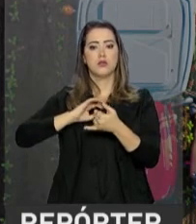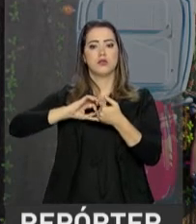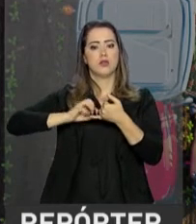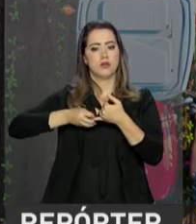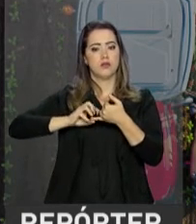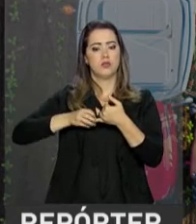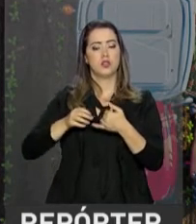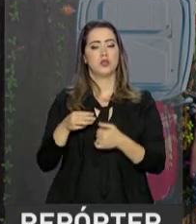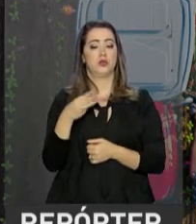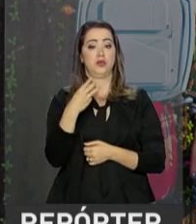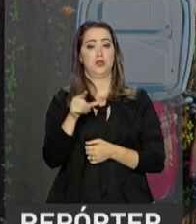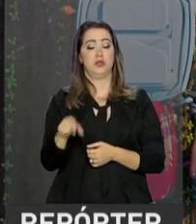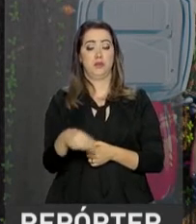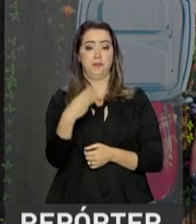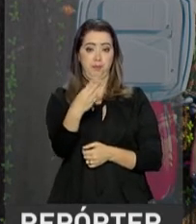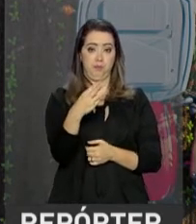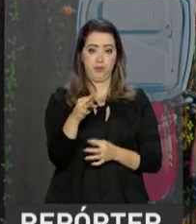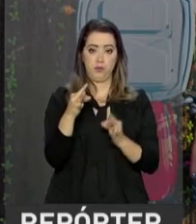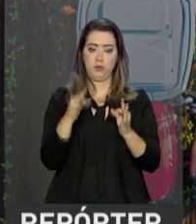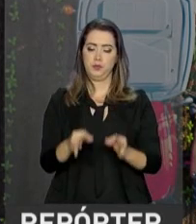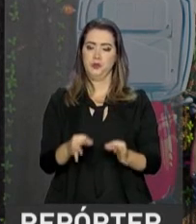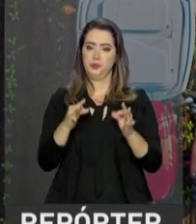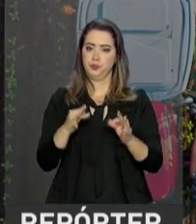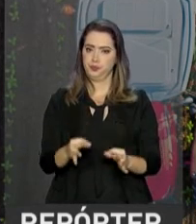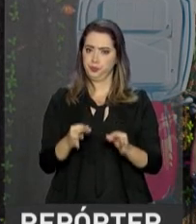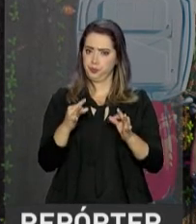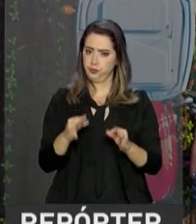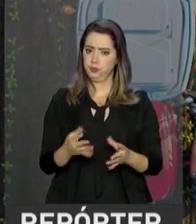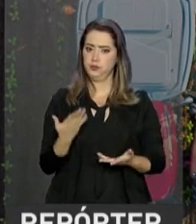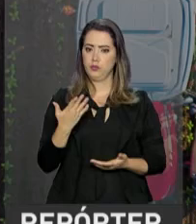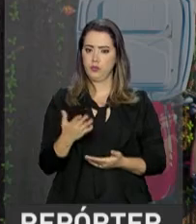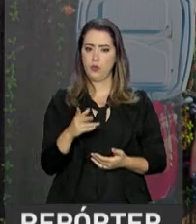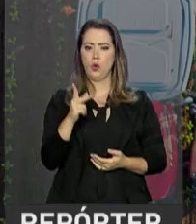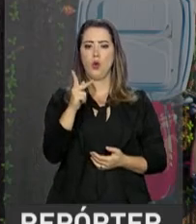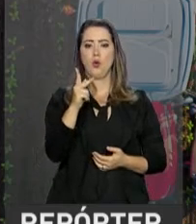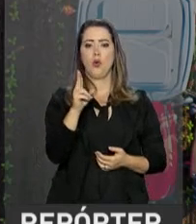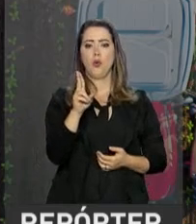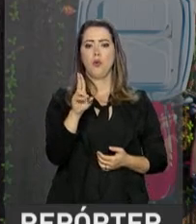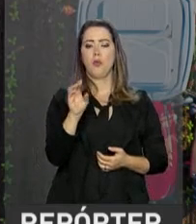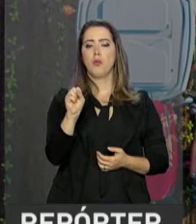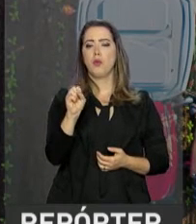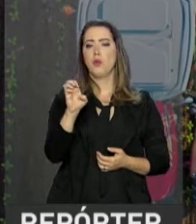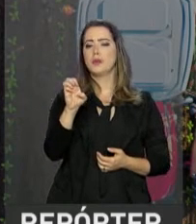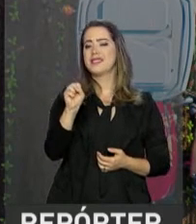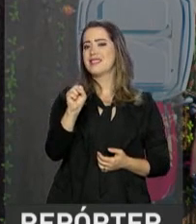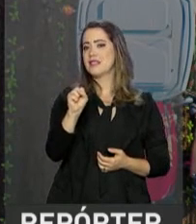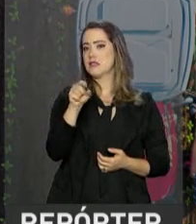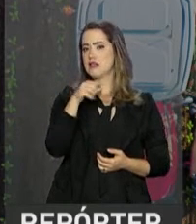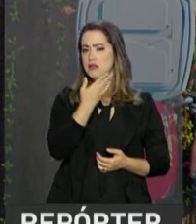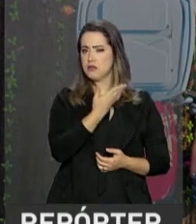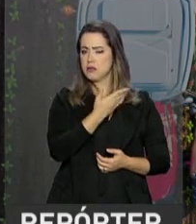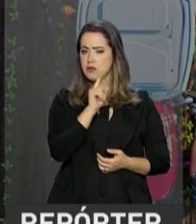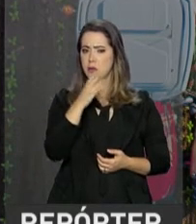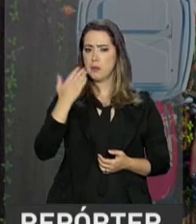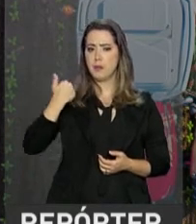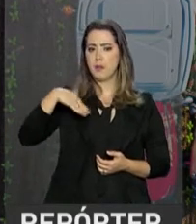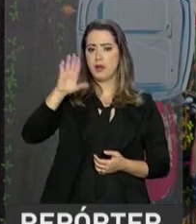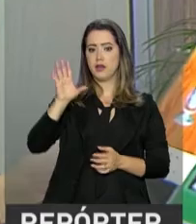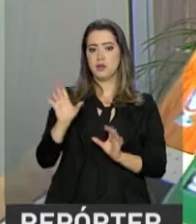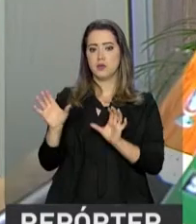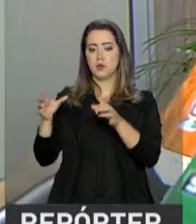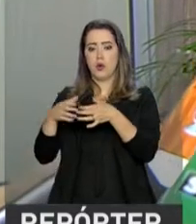por ano em média no caso dos pulsares o brasil dedica atenção cada vez maior ao mercado asiático